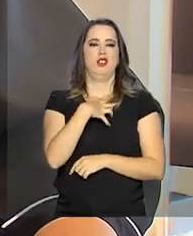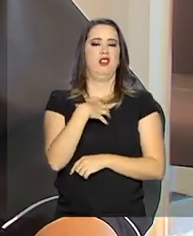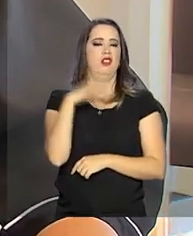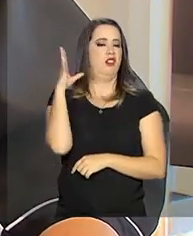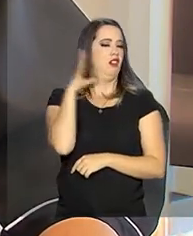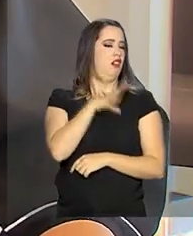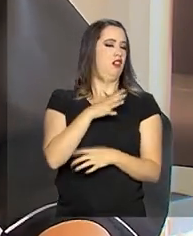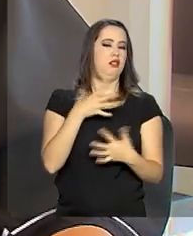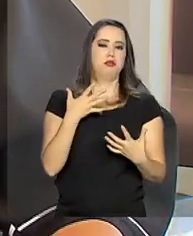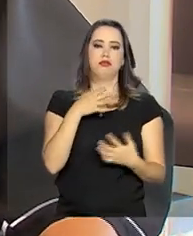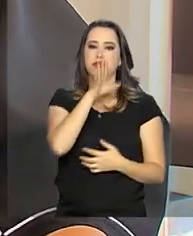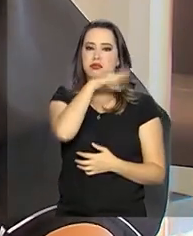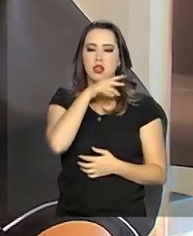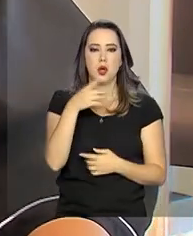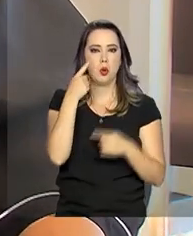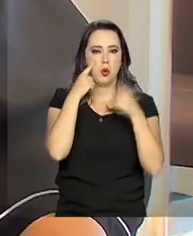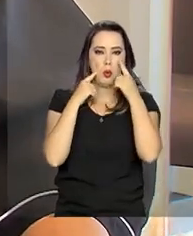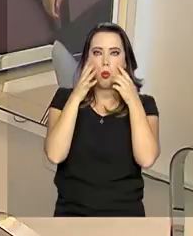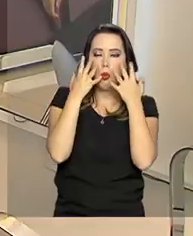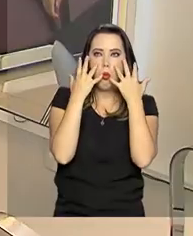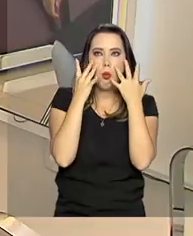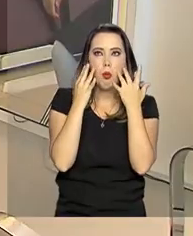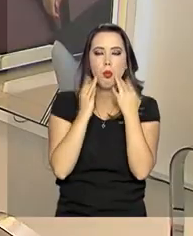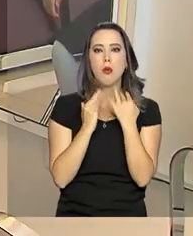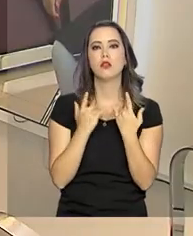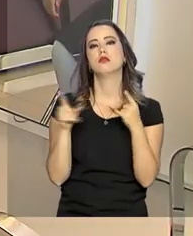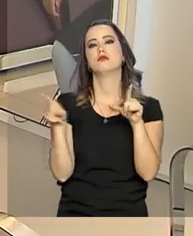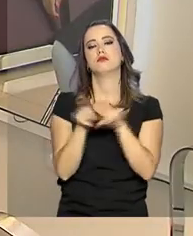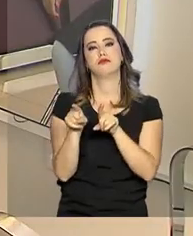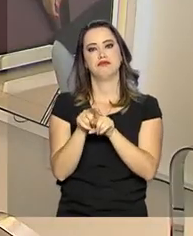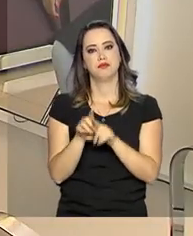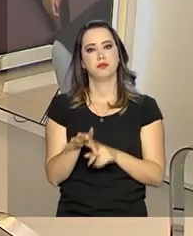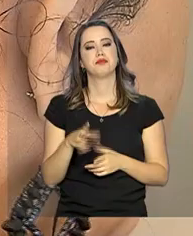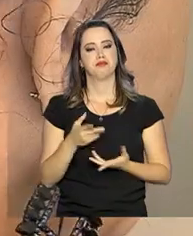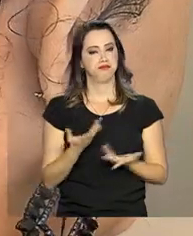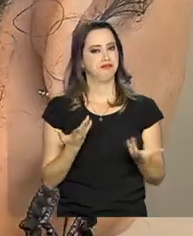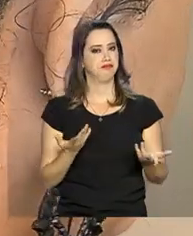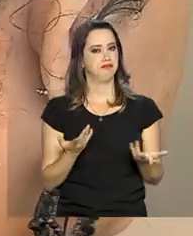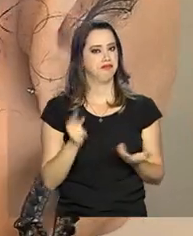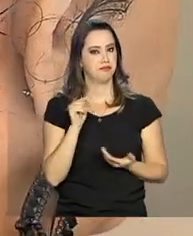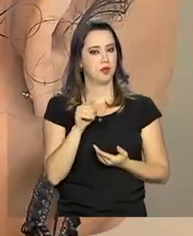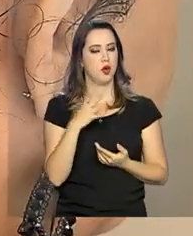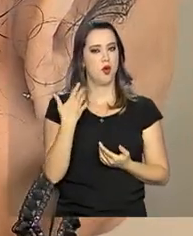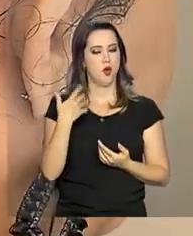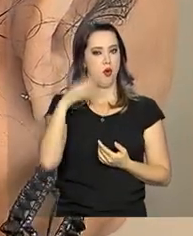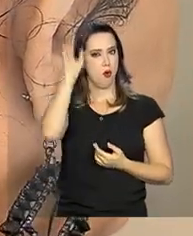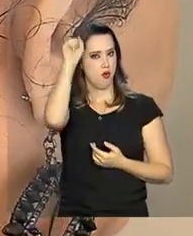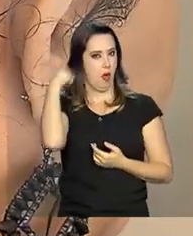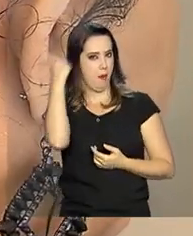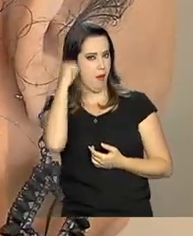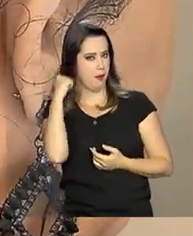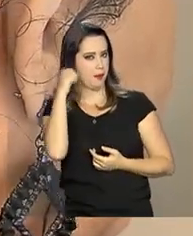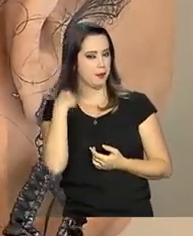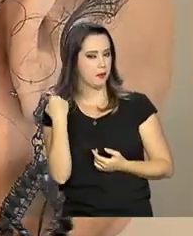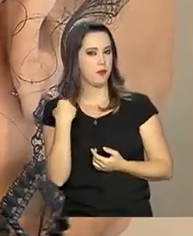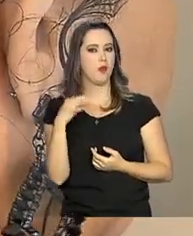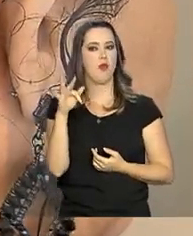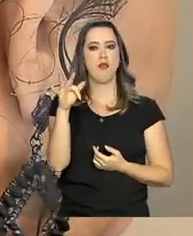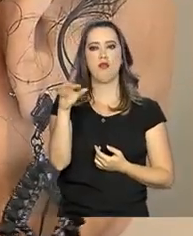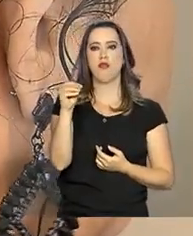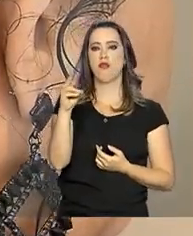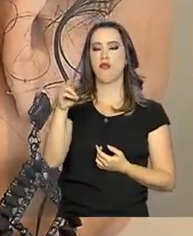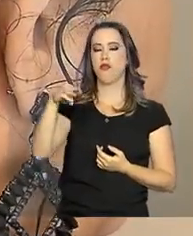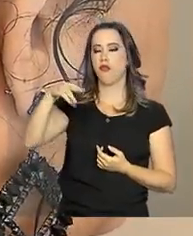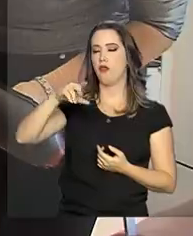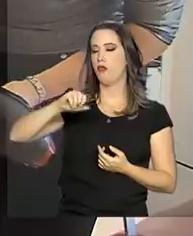Fiquei sufocada, meus olhos lagrimejavam muito. Os alisamentos à base de formol se tornaram populares entre o público feminino no Brasil